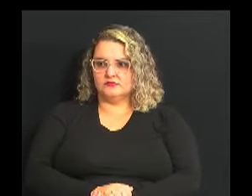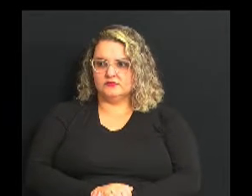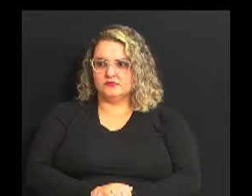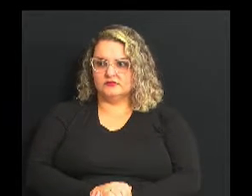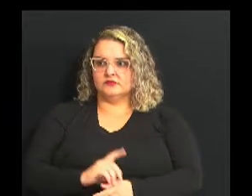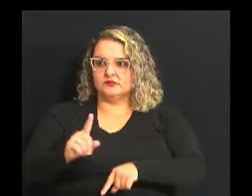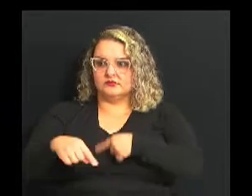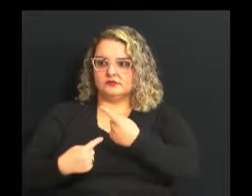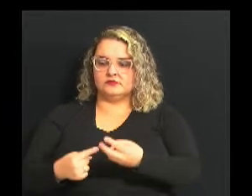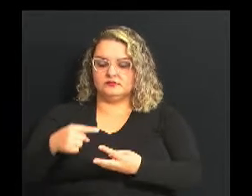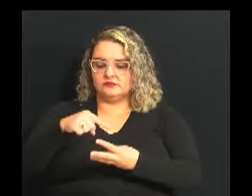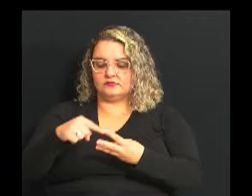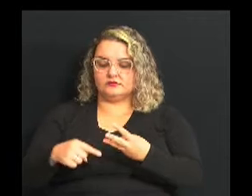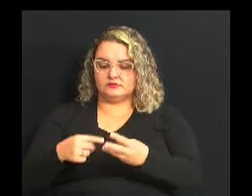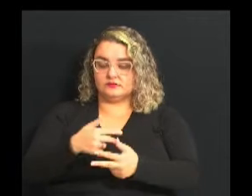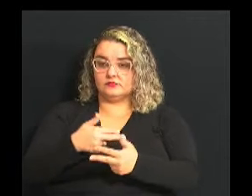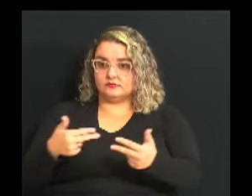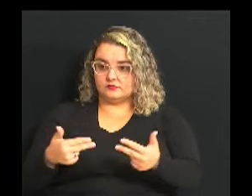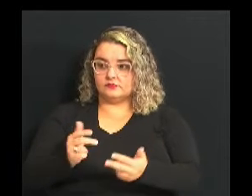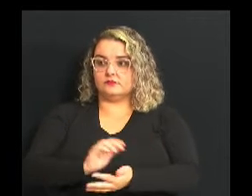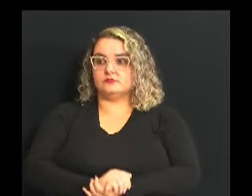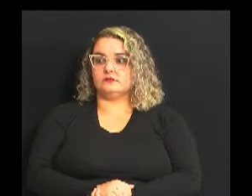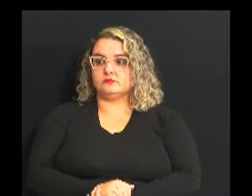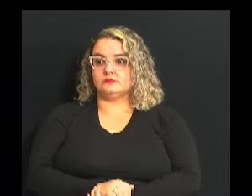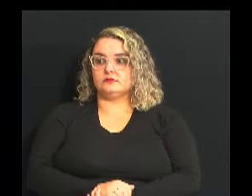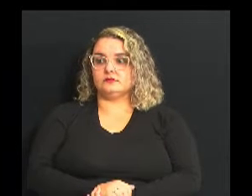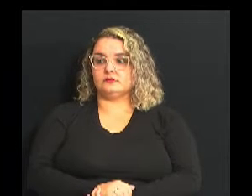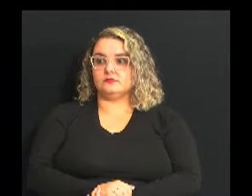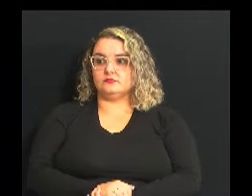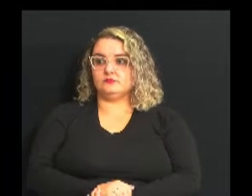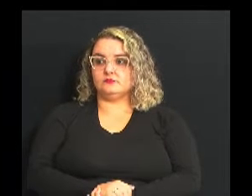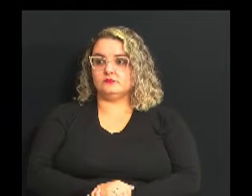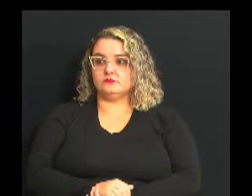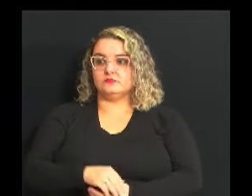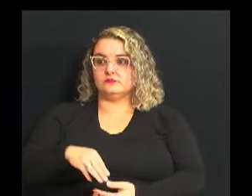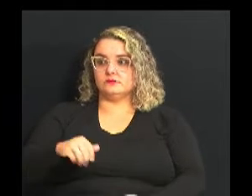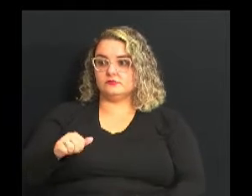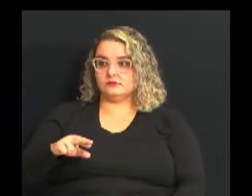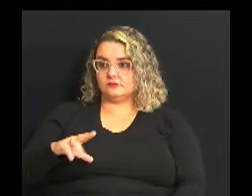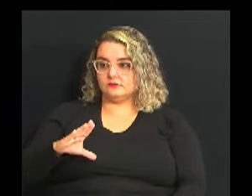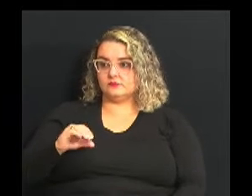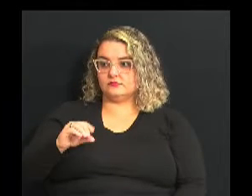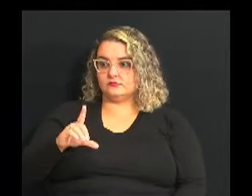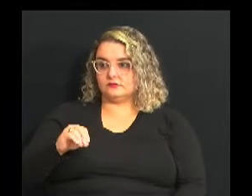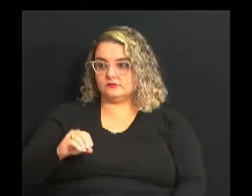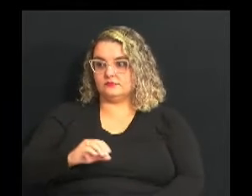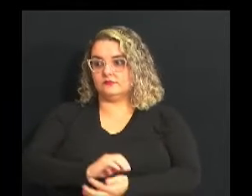6 itens aqui, né, que o Marcelo e o